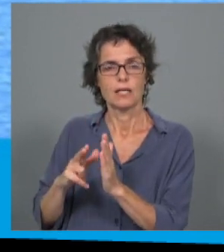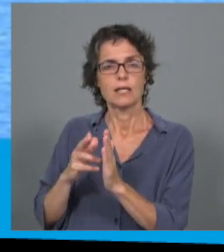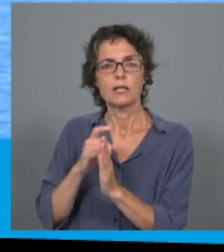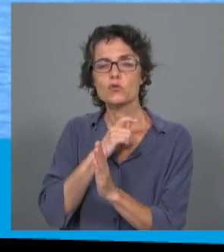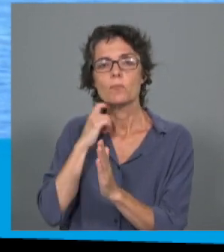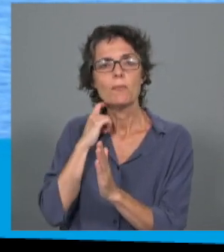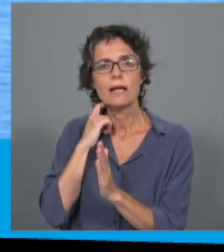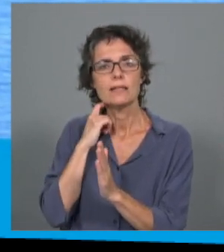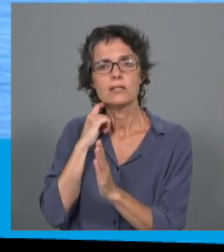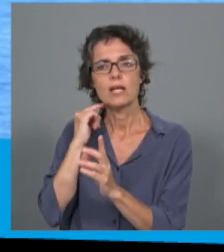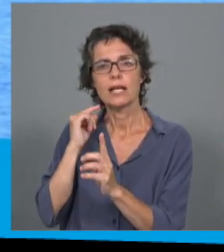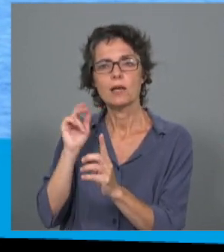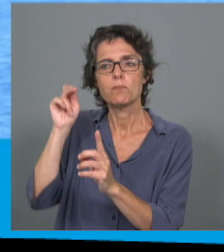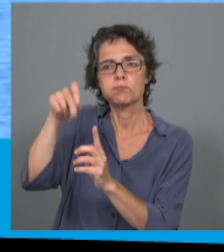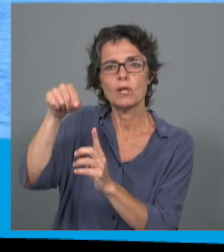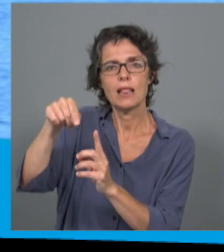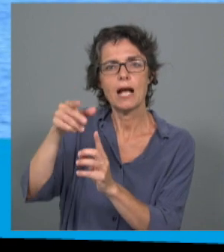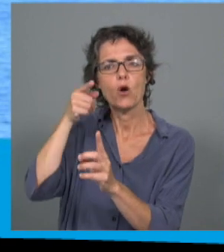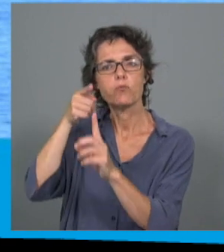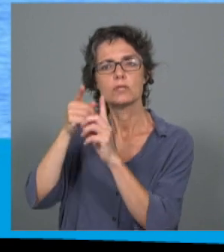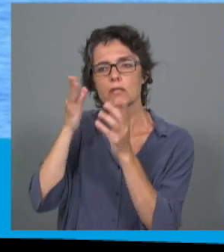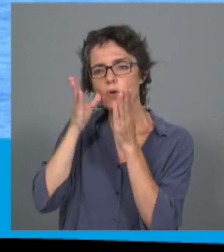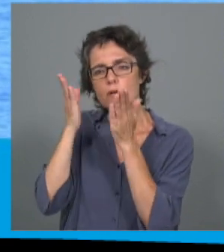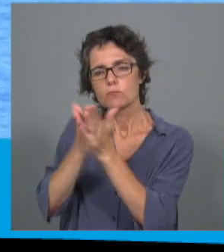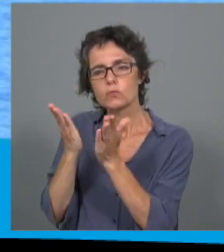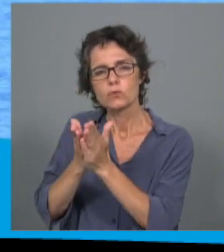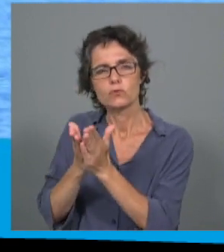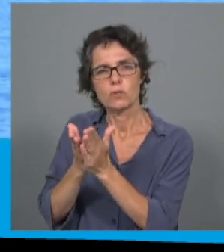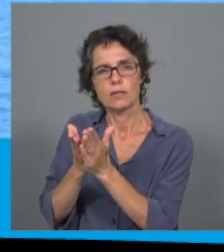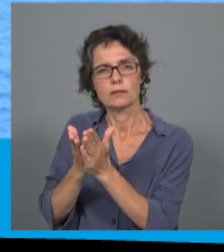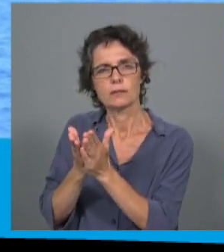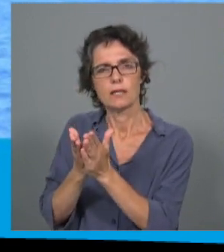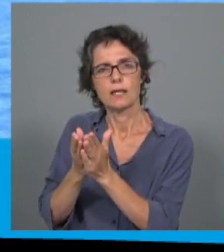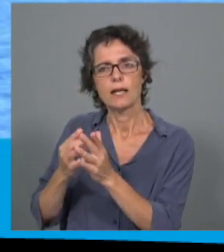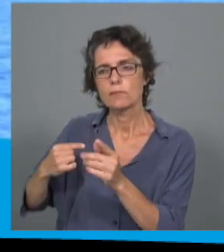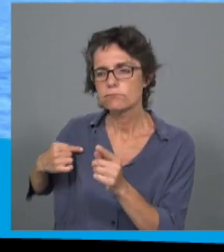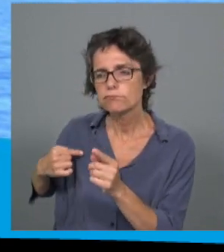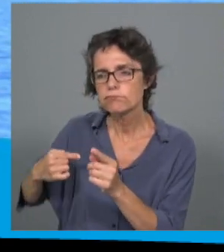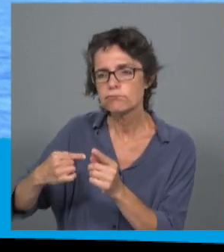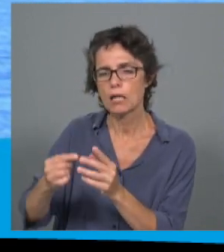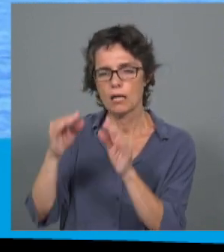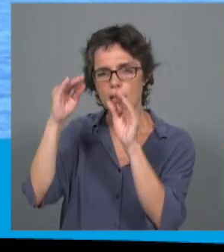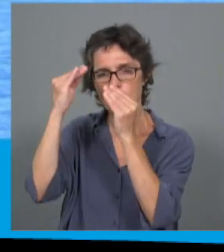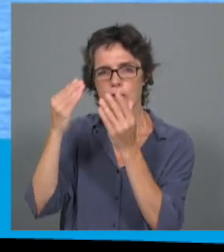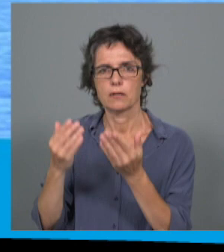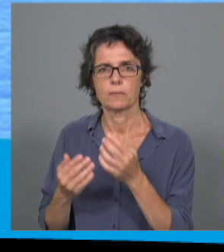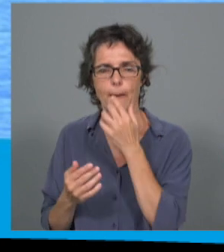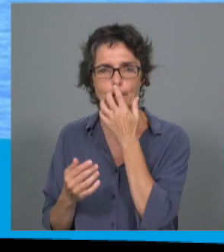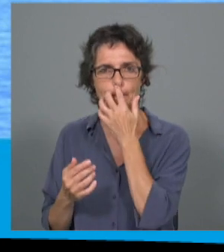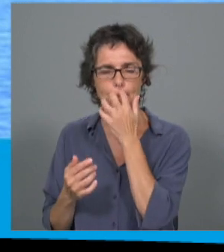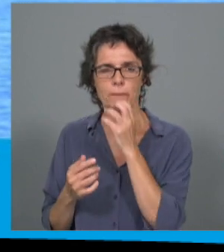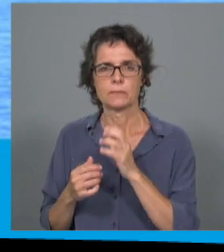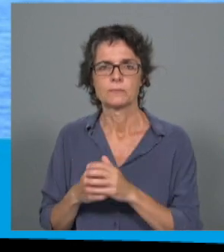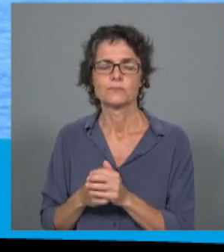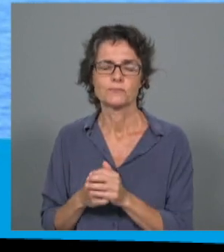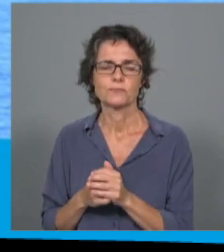estudo, mas que também, sobretudo, vivem cotidianamente a sua formação permanente como sacerdotes. Que são padres em estudo,